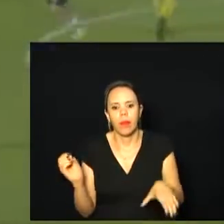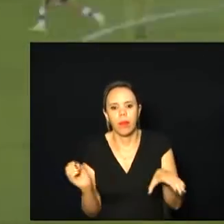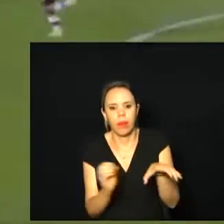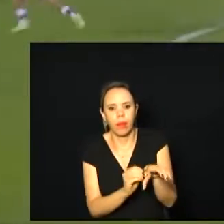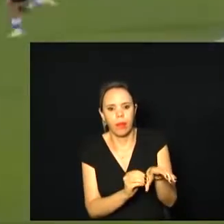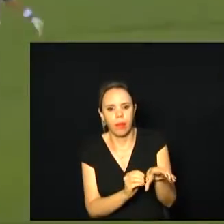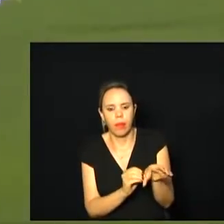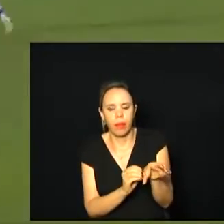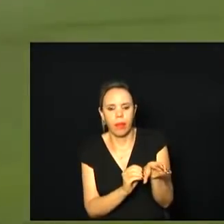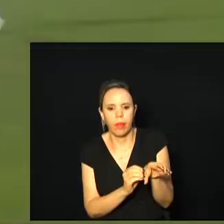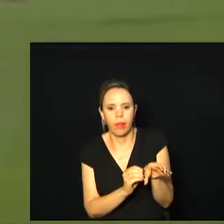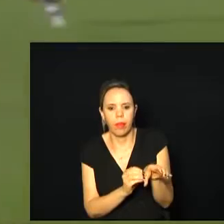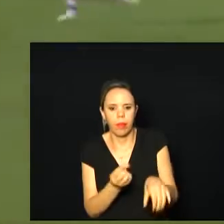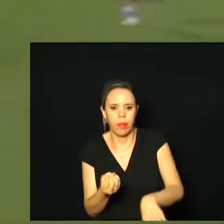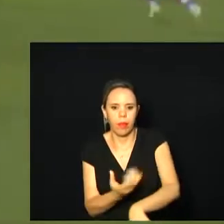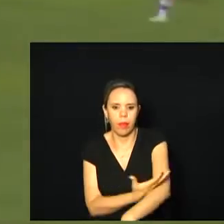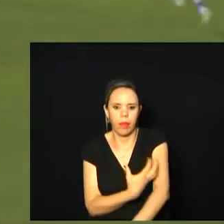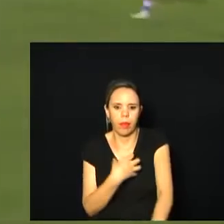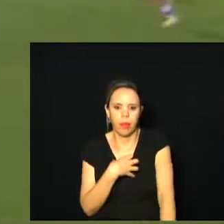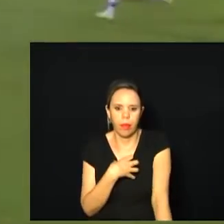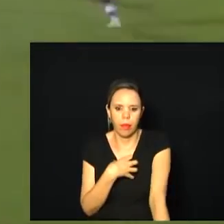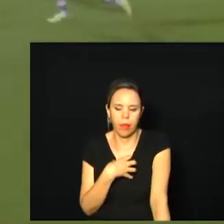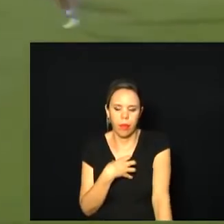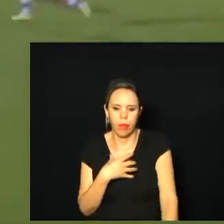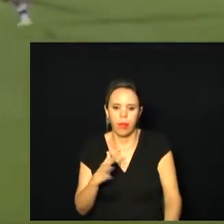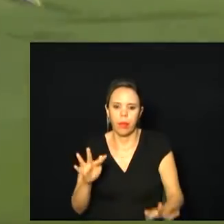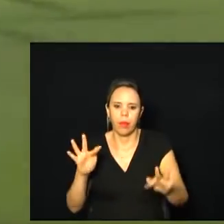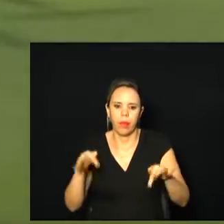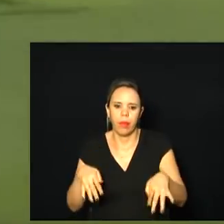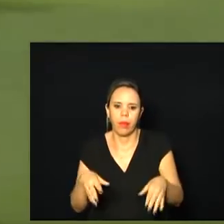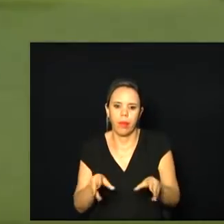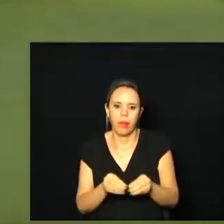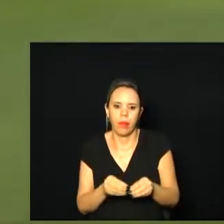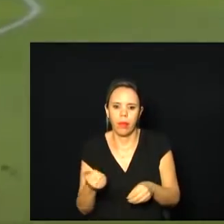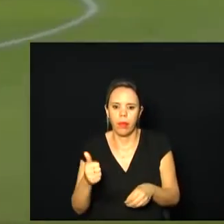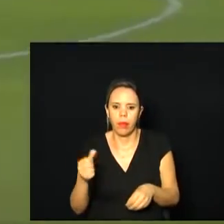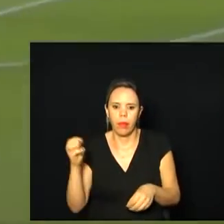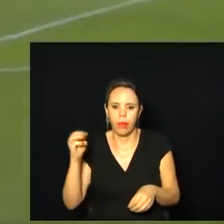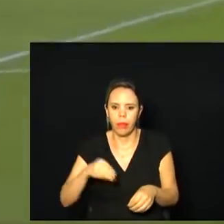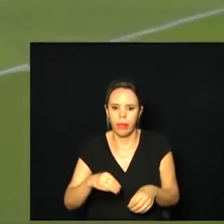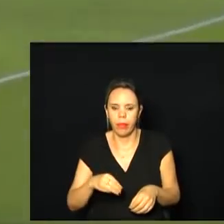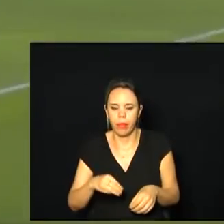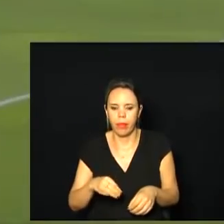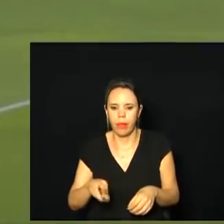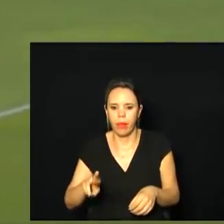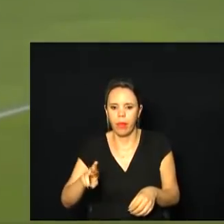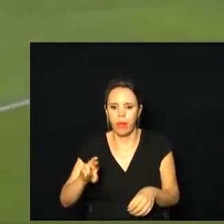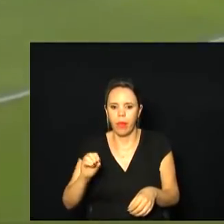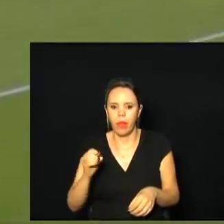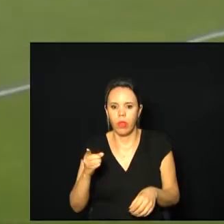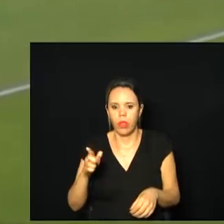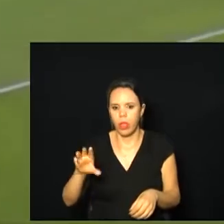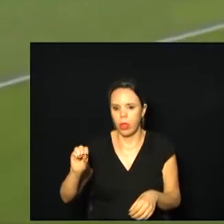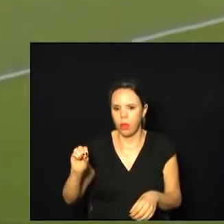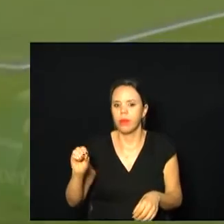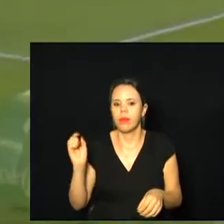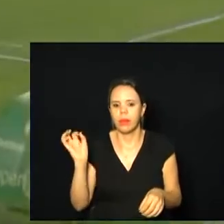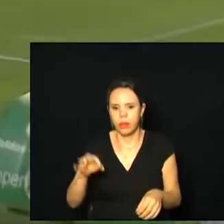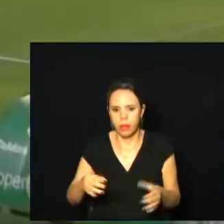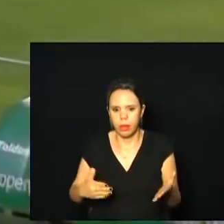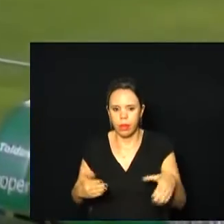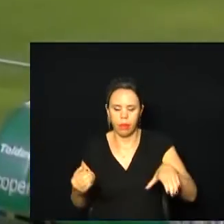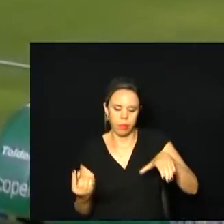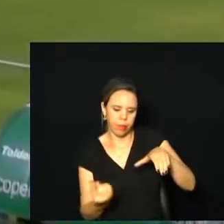trave. As emoções ficaram para a etapa final. Aos 11 minutos, Rodrigo Andrade também acertou a